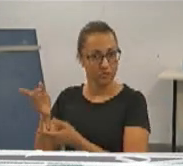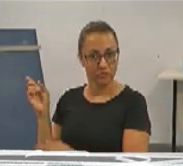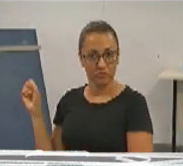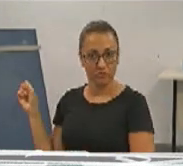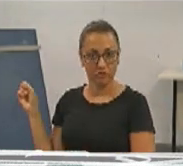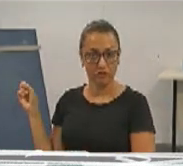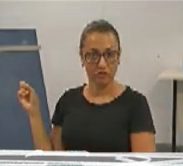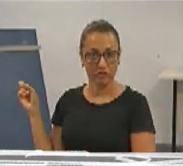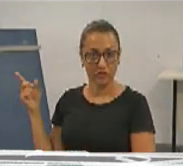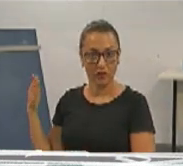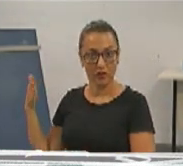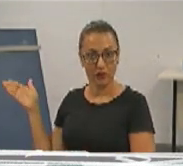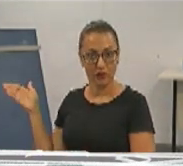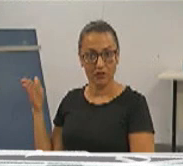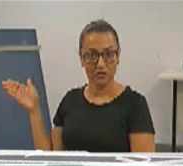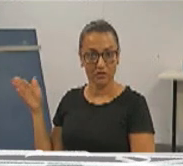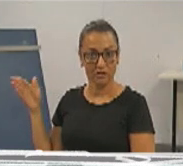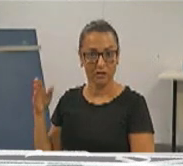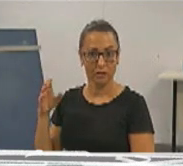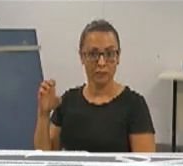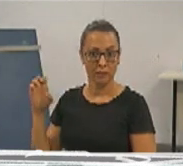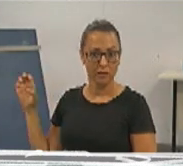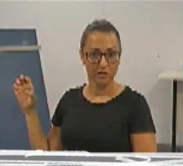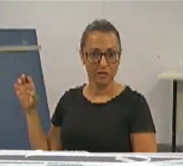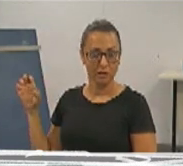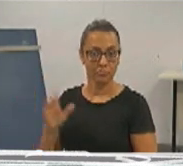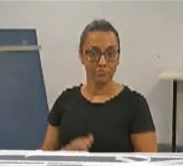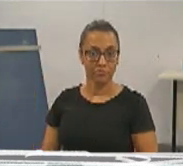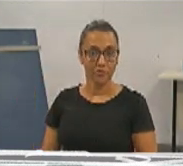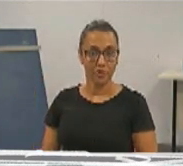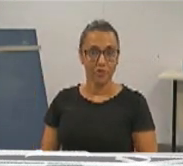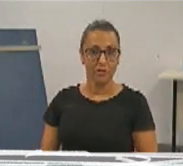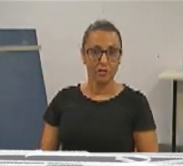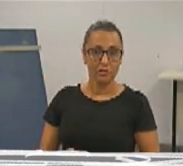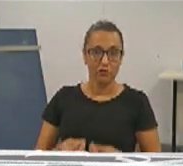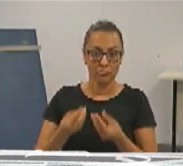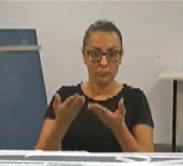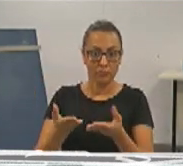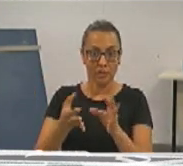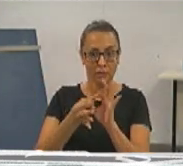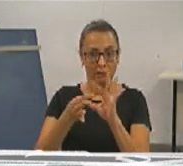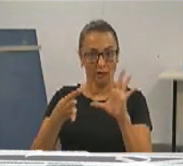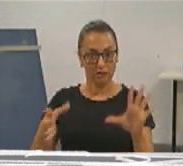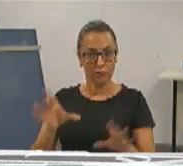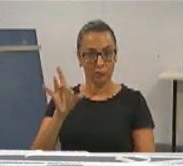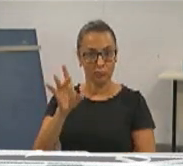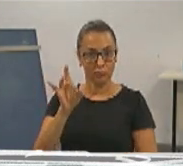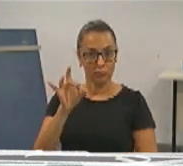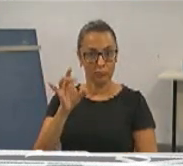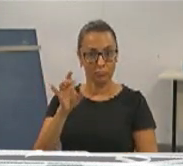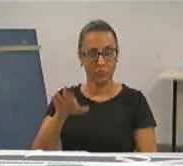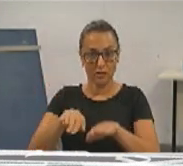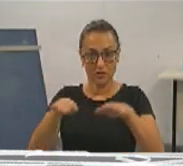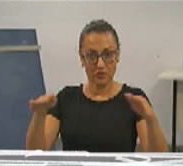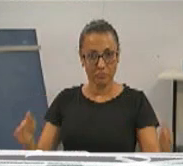naquele púlpito que está à esquerda. Não serão dadas as falas a partir da plateia ou da mesa dos